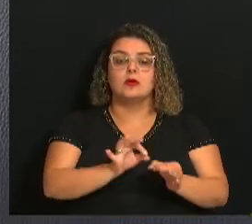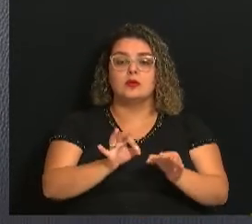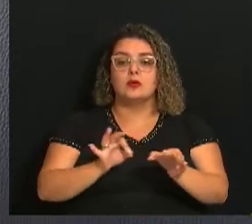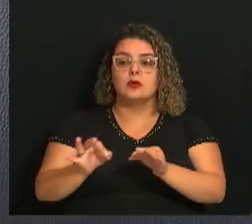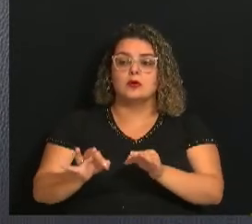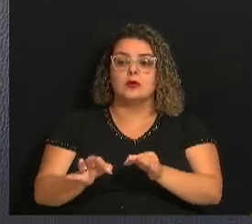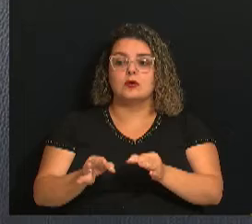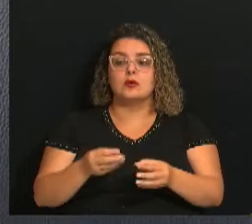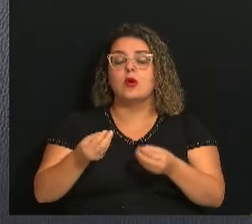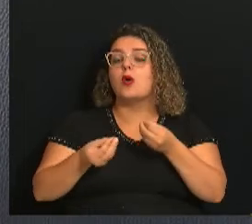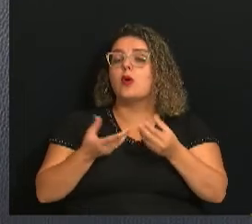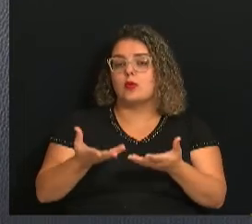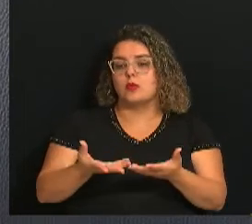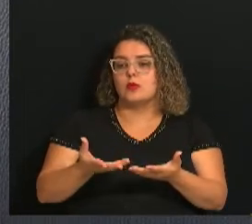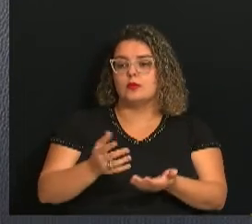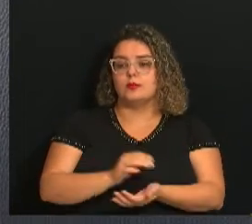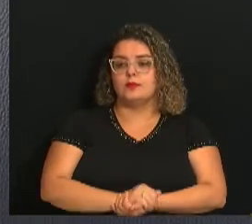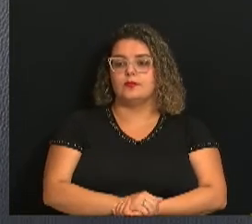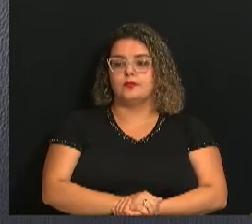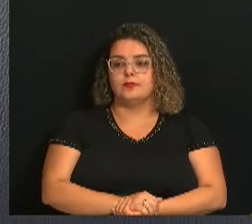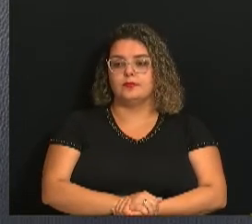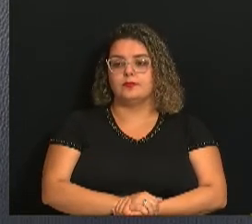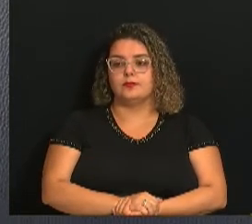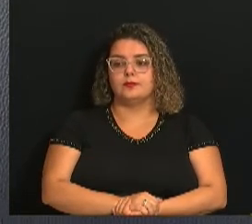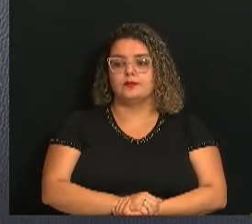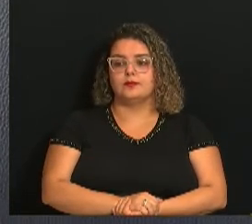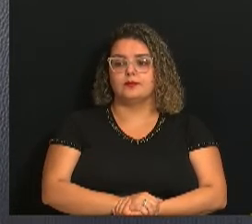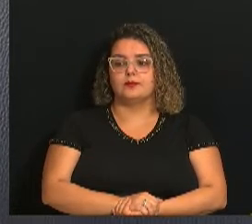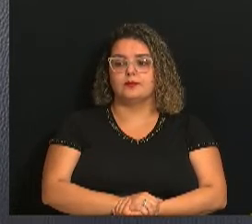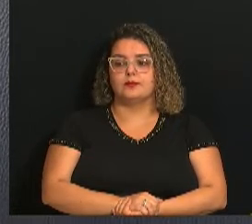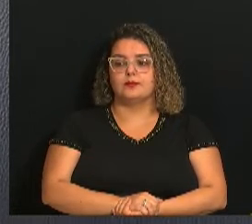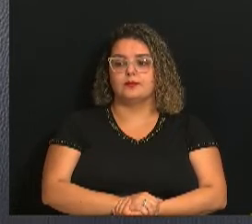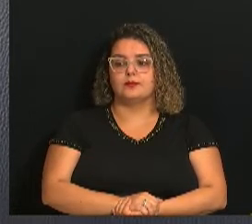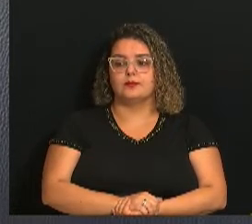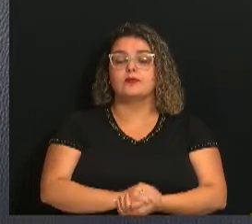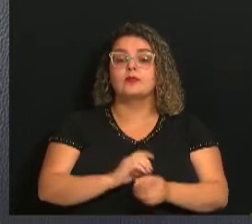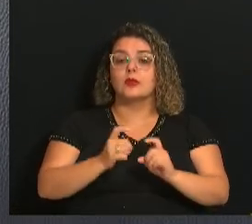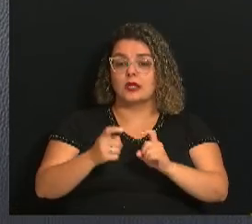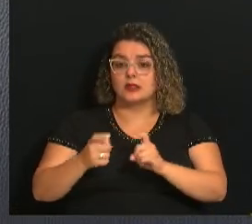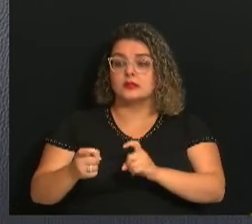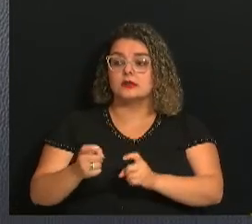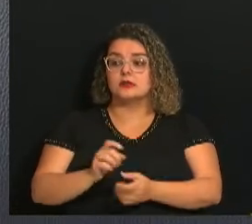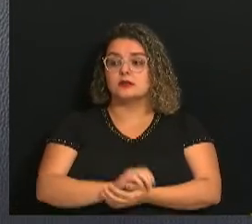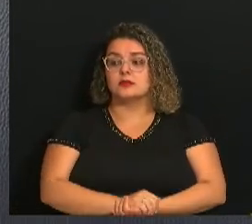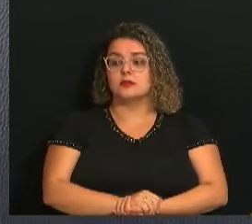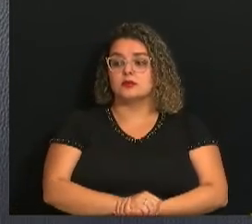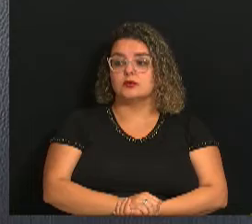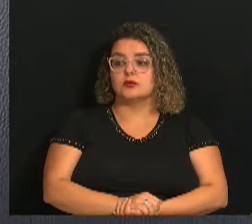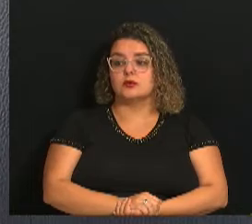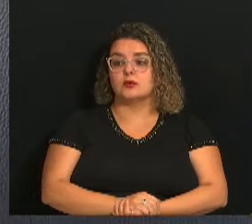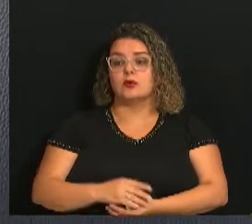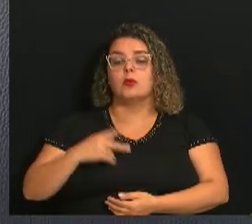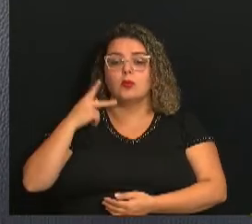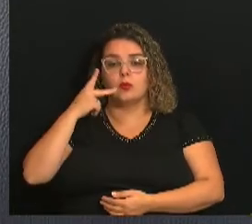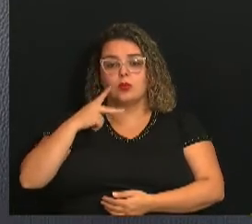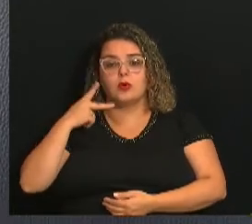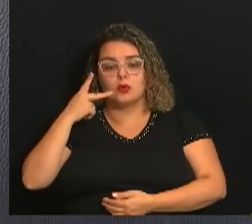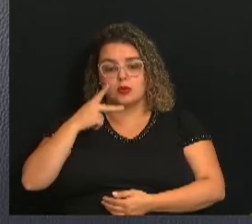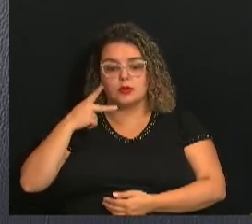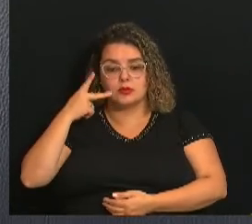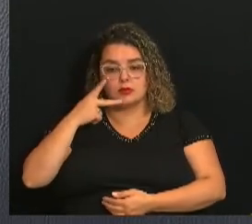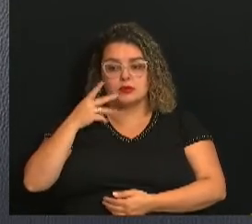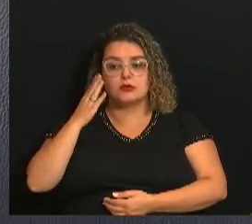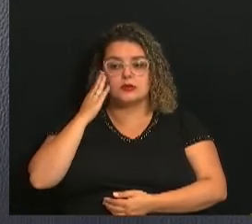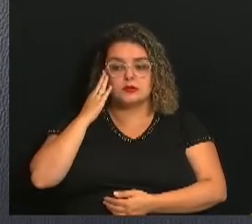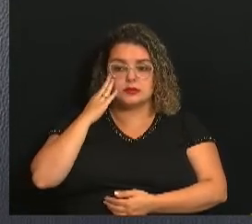maneira. Desde quando a gente está tendo essas reuniões com algumas políticas que a gente sabe que